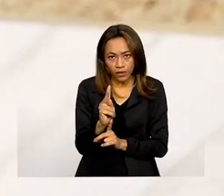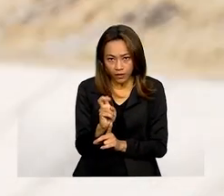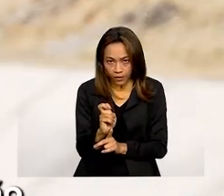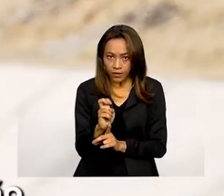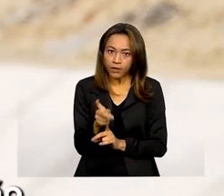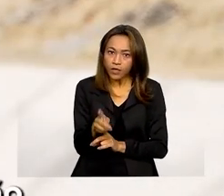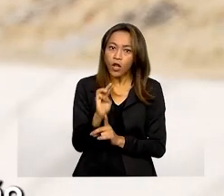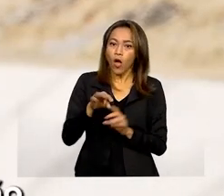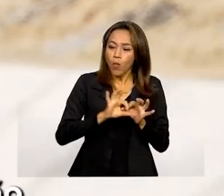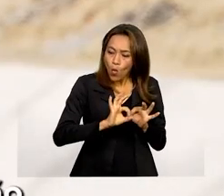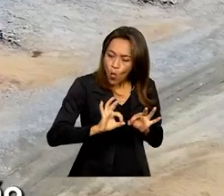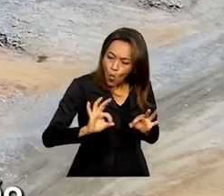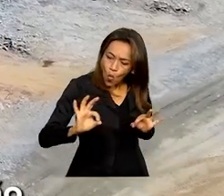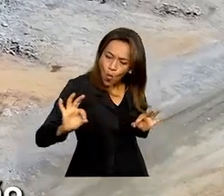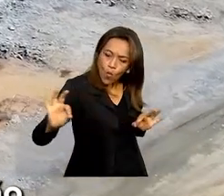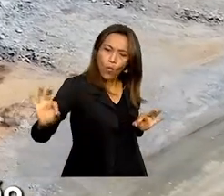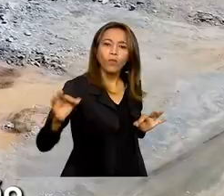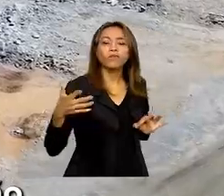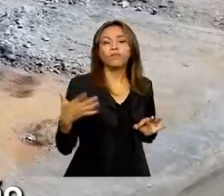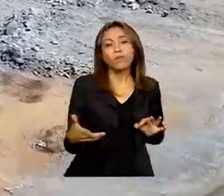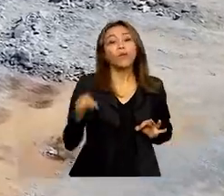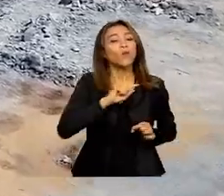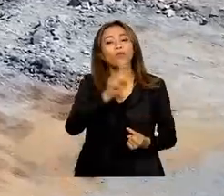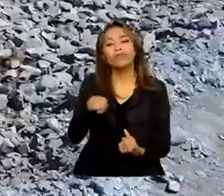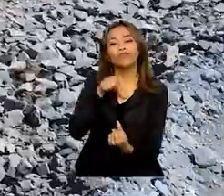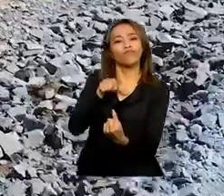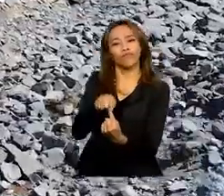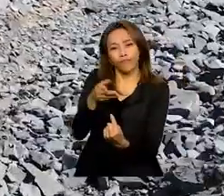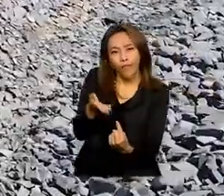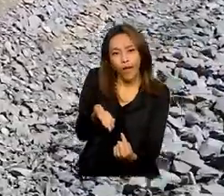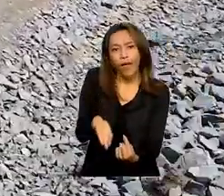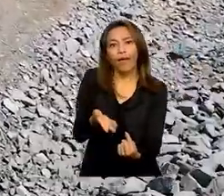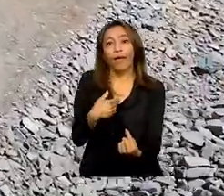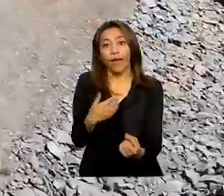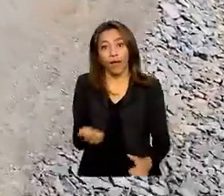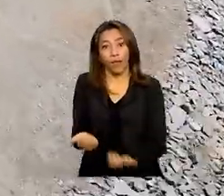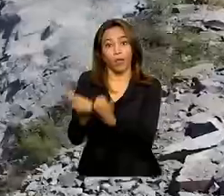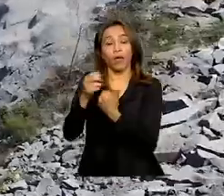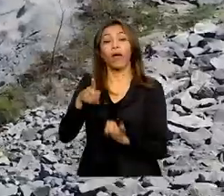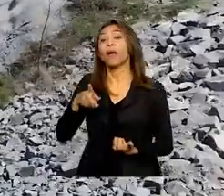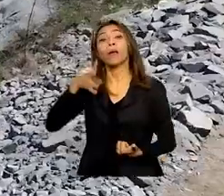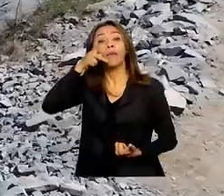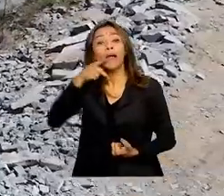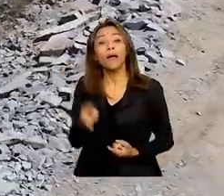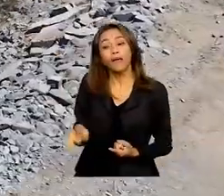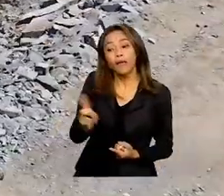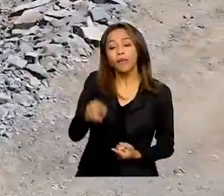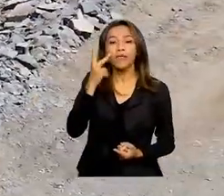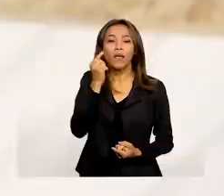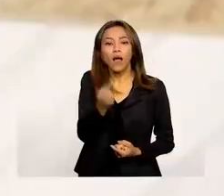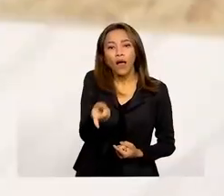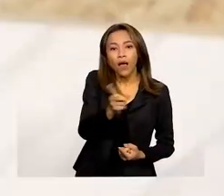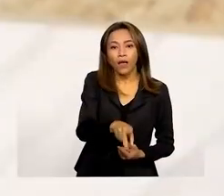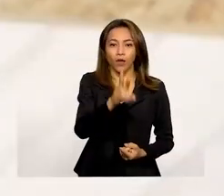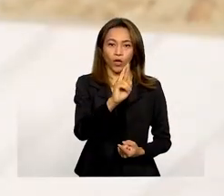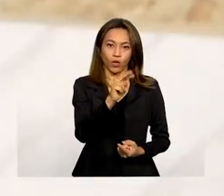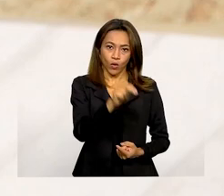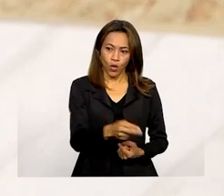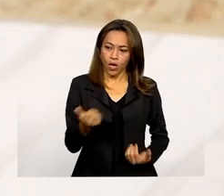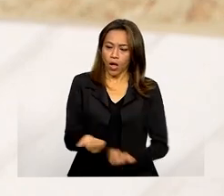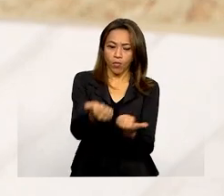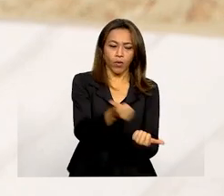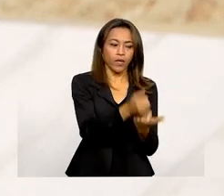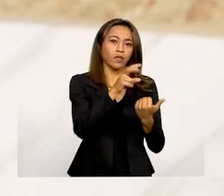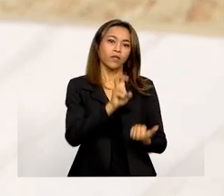extensão, um túnel de mais de 6 km de extensão. Ele visa atender o estado da Paraíba, do Ceará e do Rio Grande do Norte,